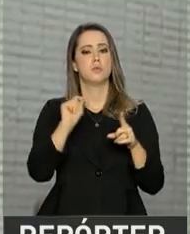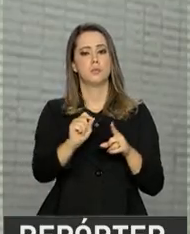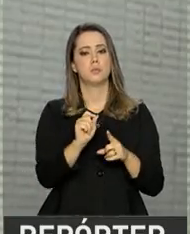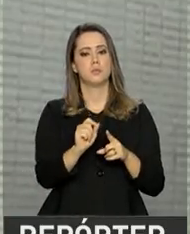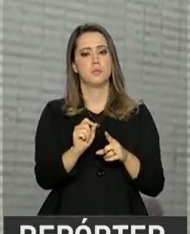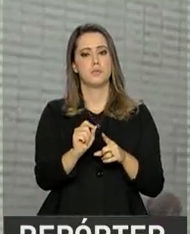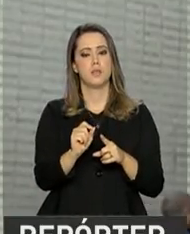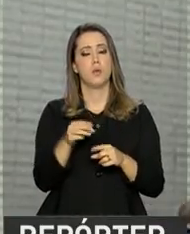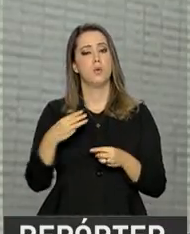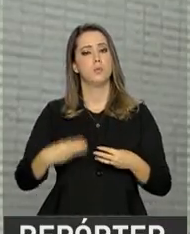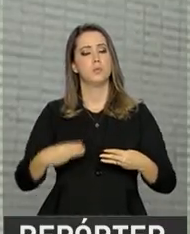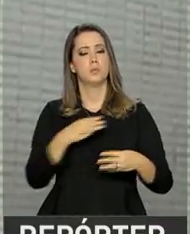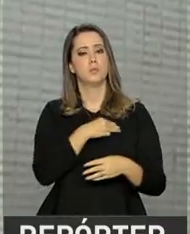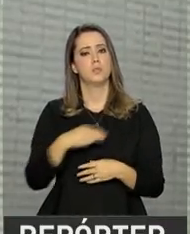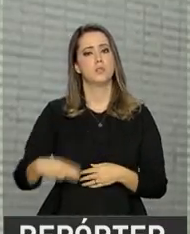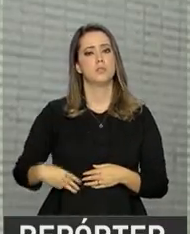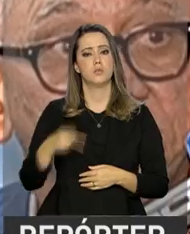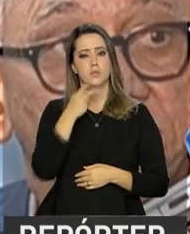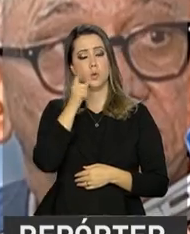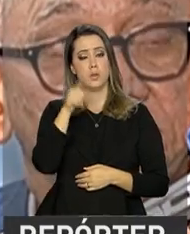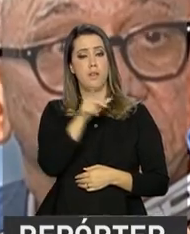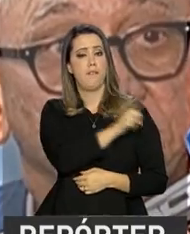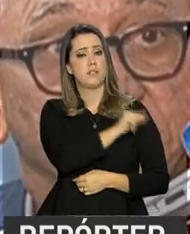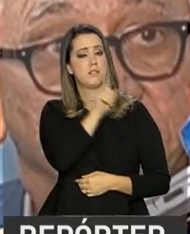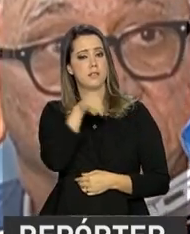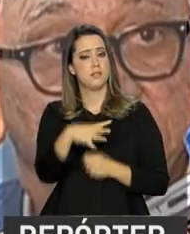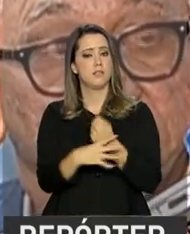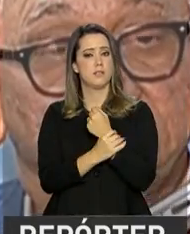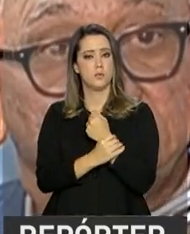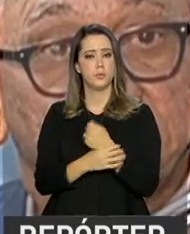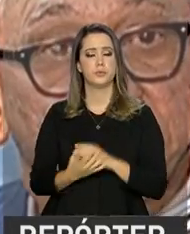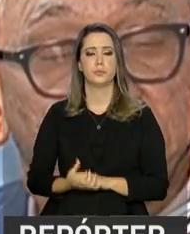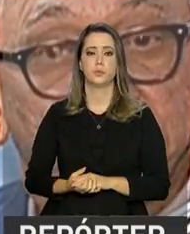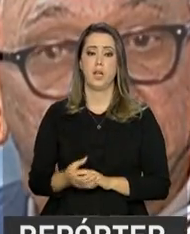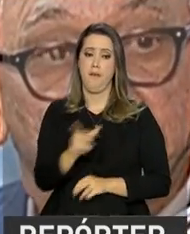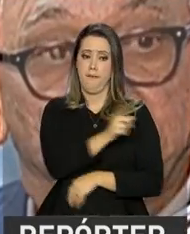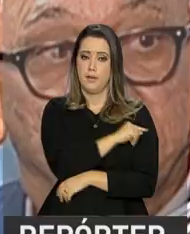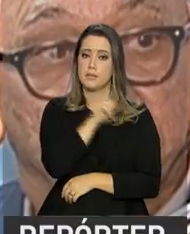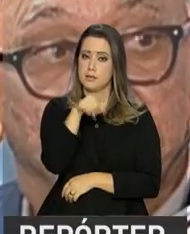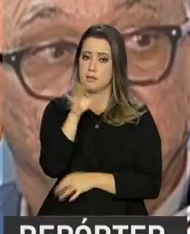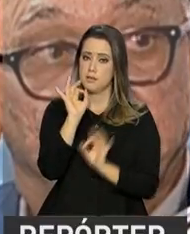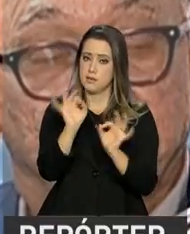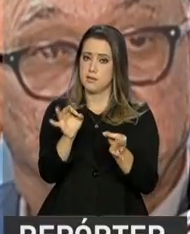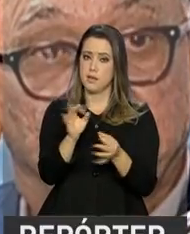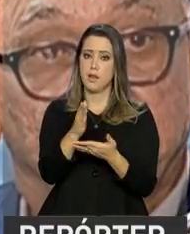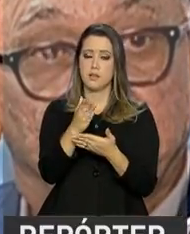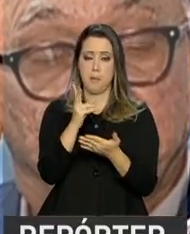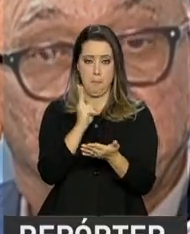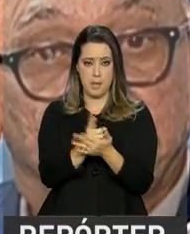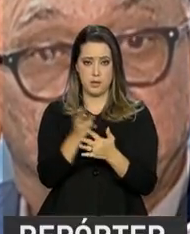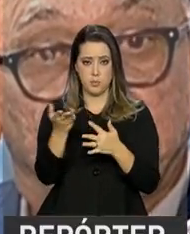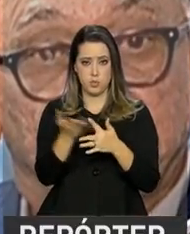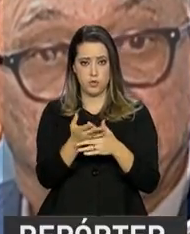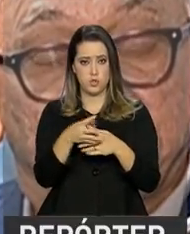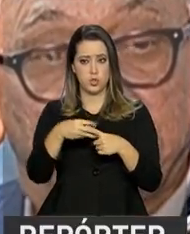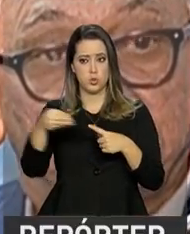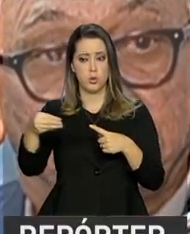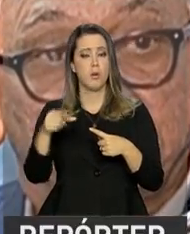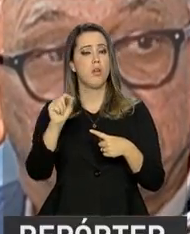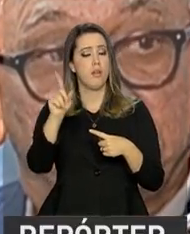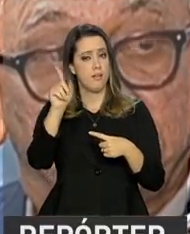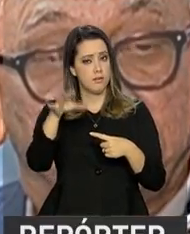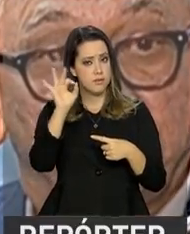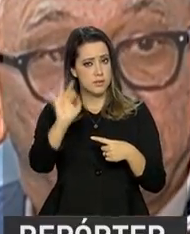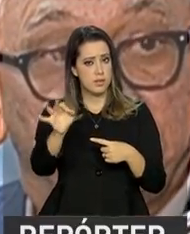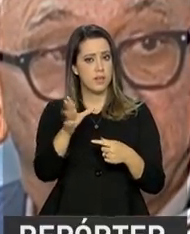segundo o ministro é segura a dose o profissional tenha eficácia e deve portanto ser